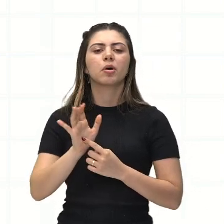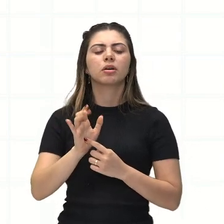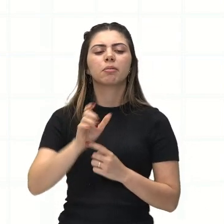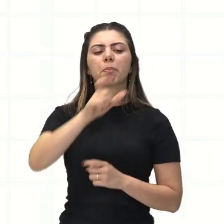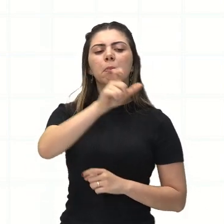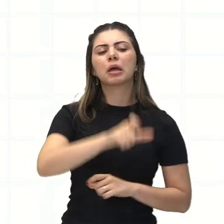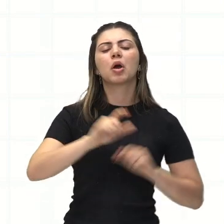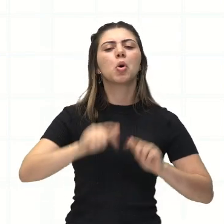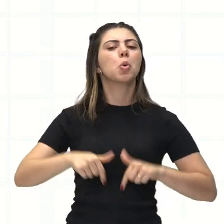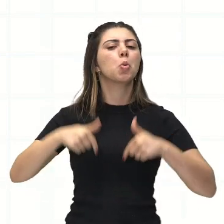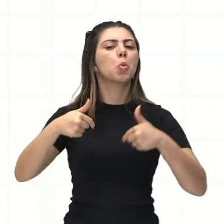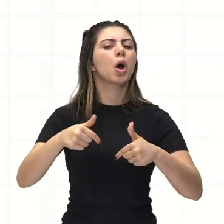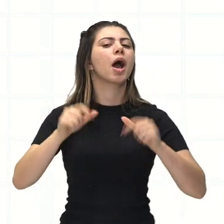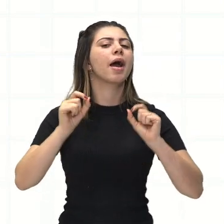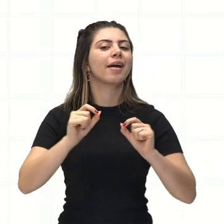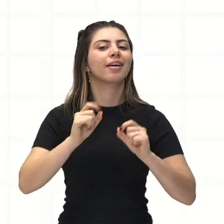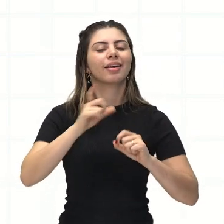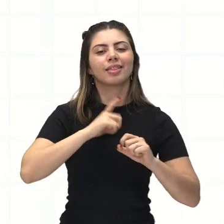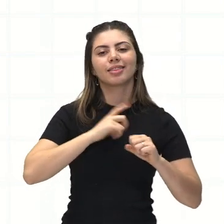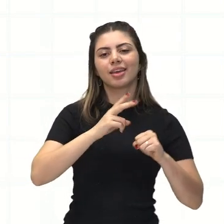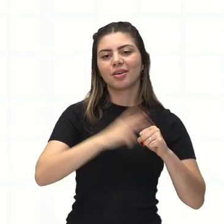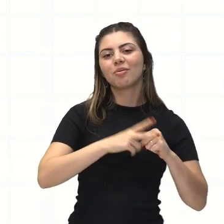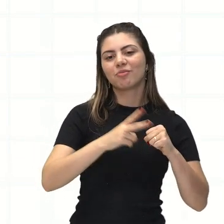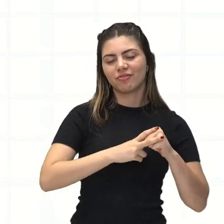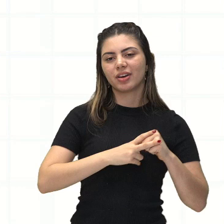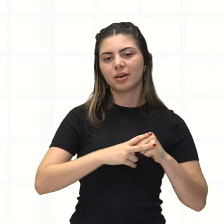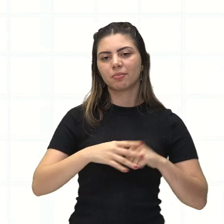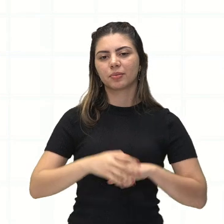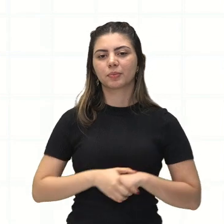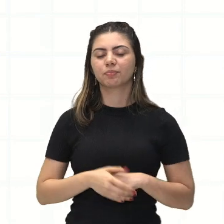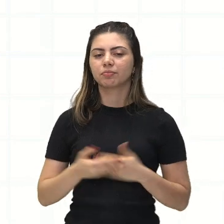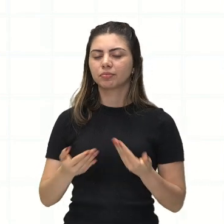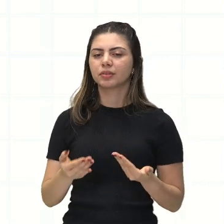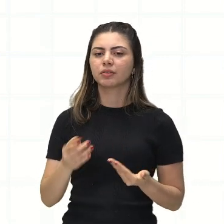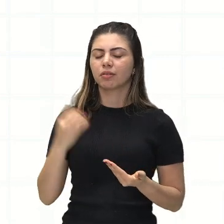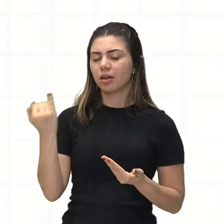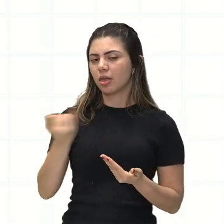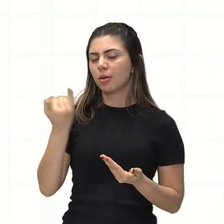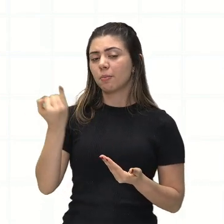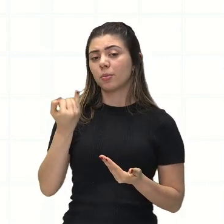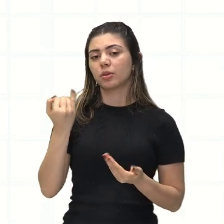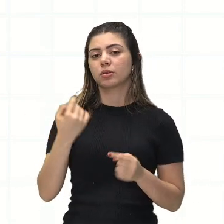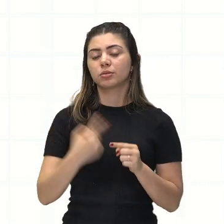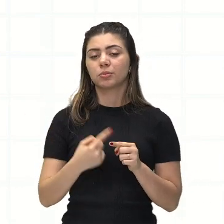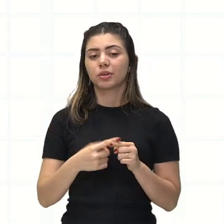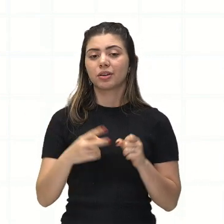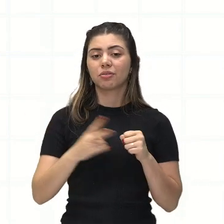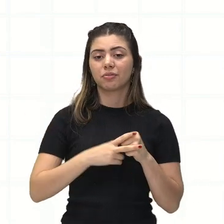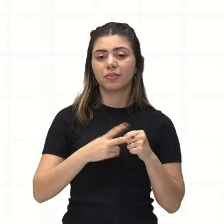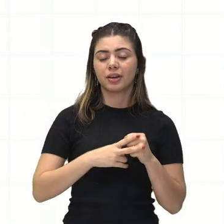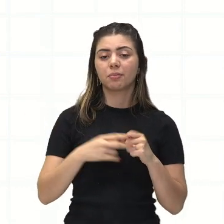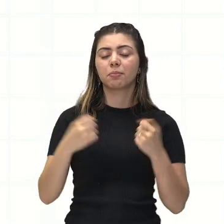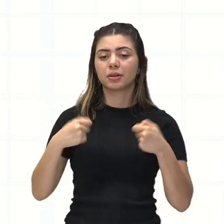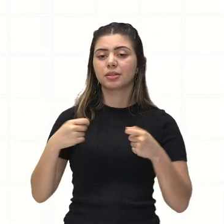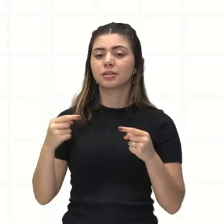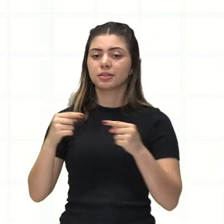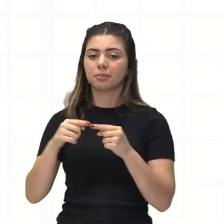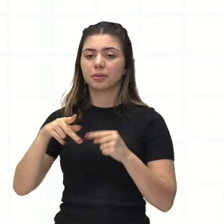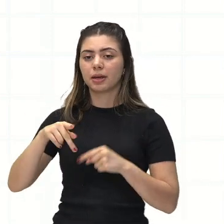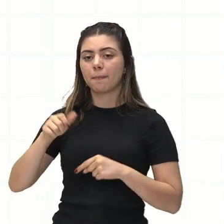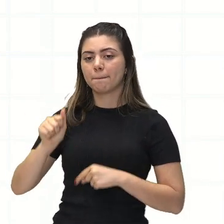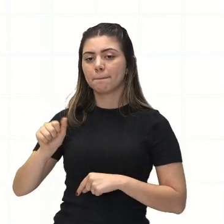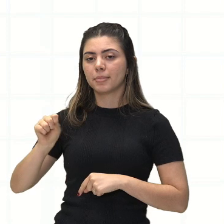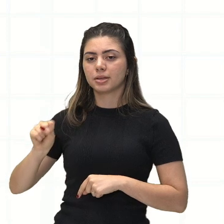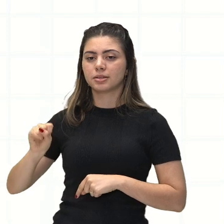ação expressa pelo verbo na voz passiva. Isso aqui é bastante importante, porque o verbo precisa estar na voz